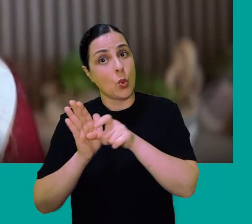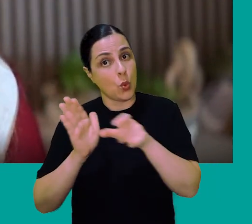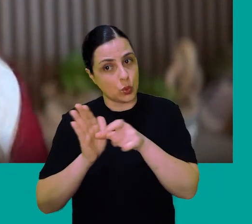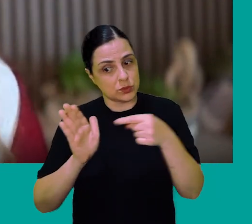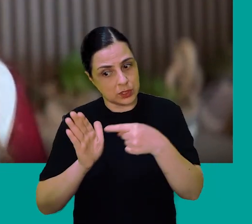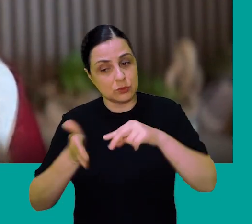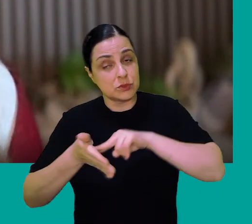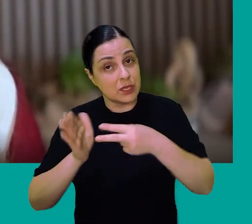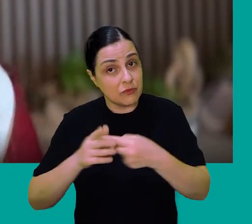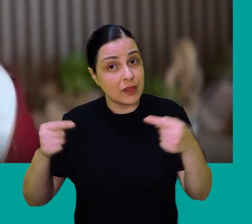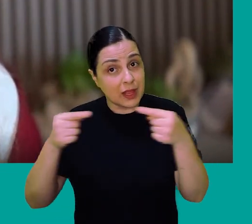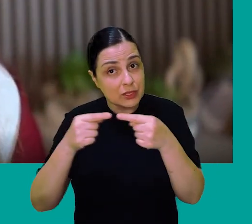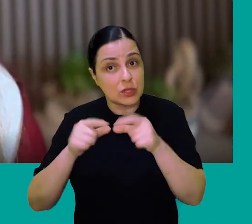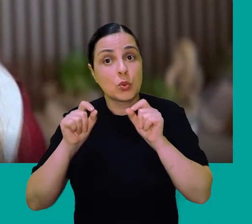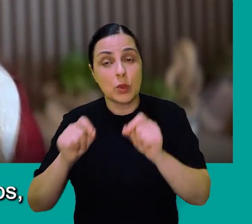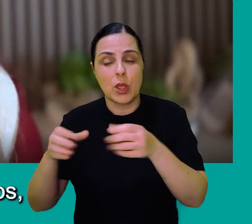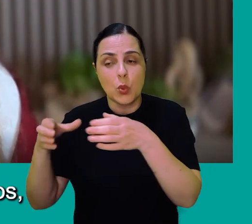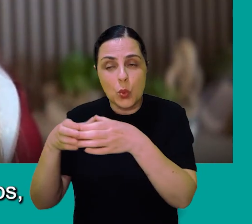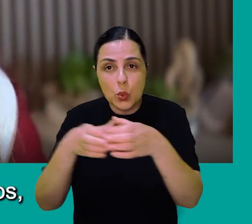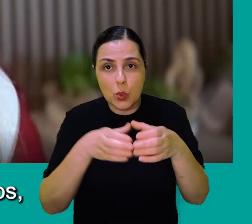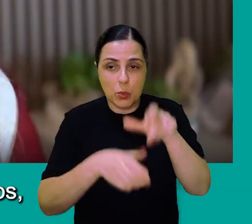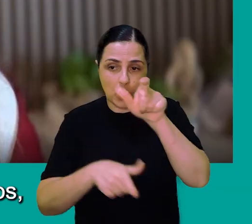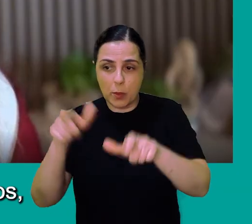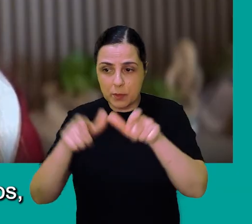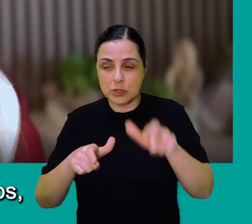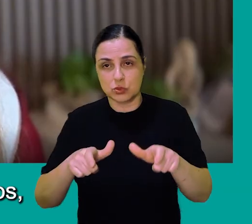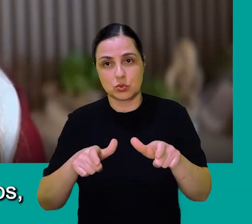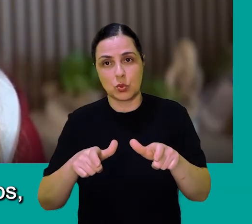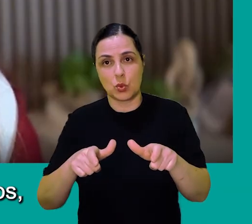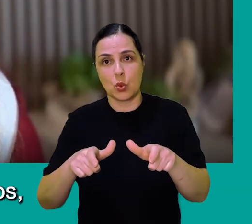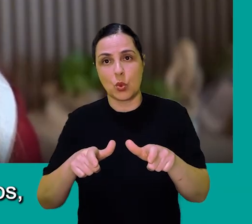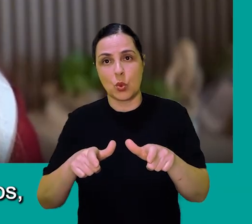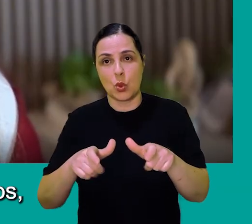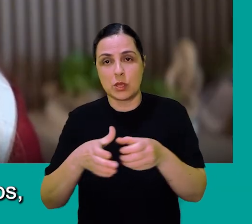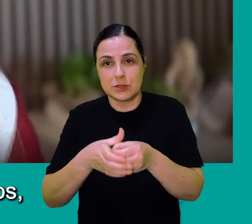o quanto esses grupos, eles são impactados por esses